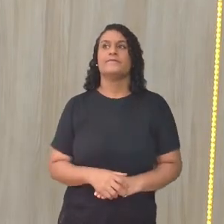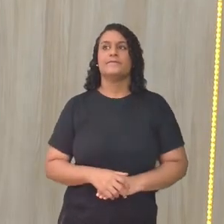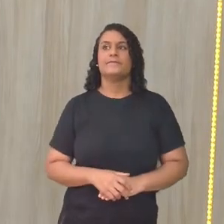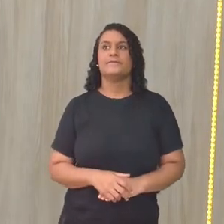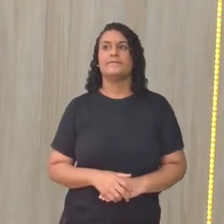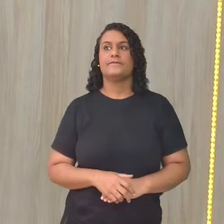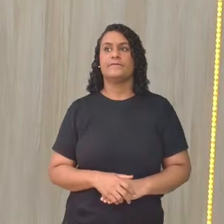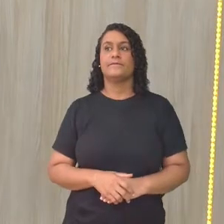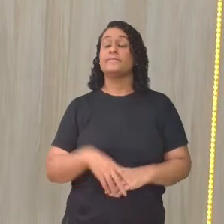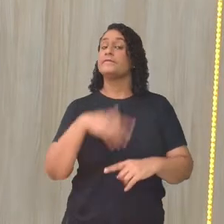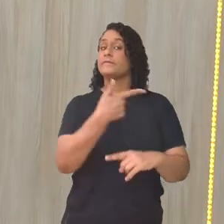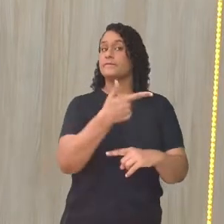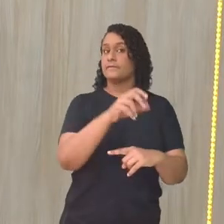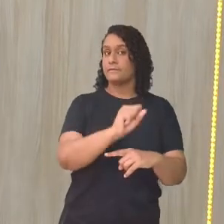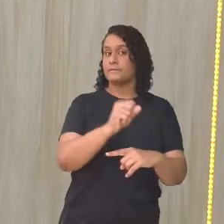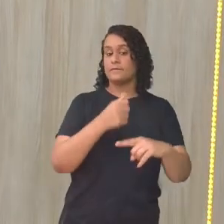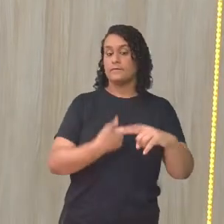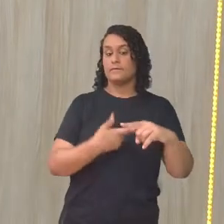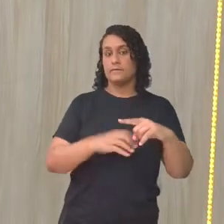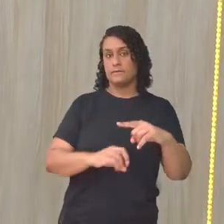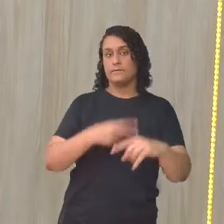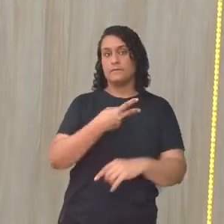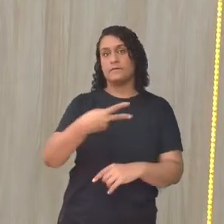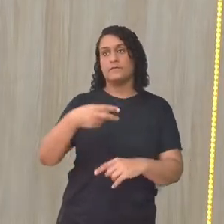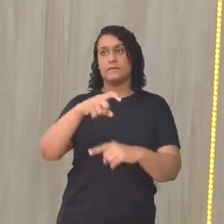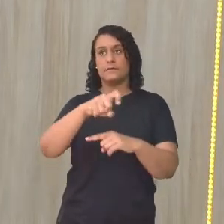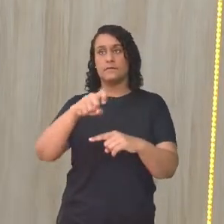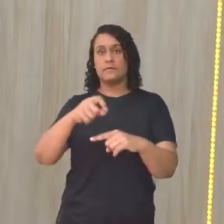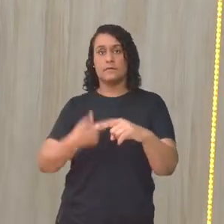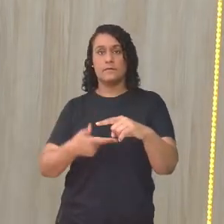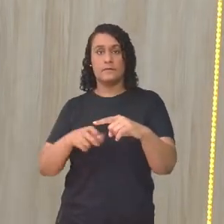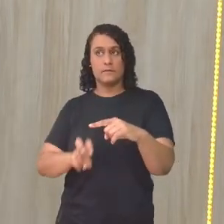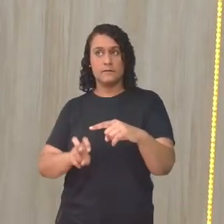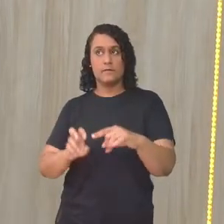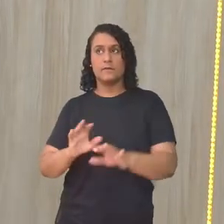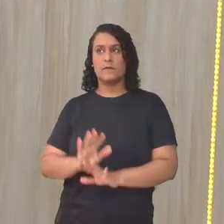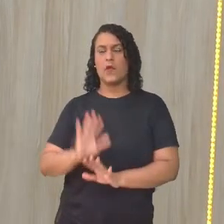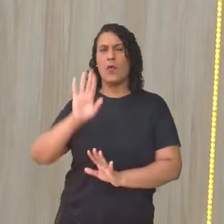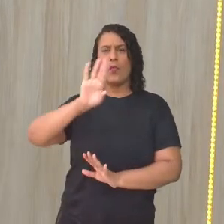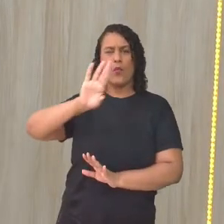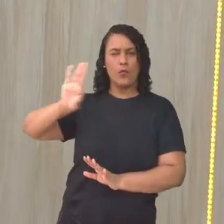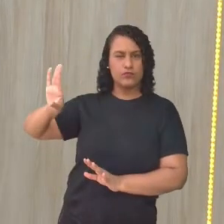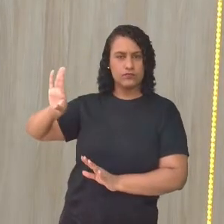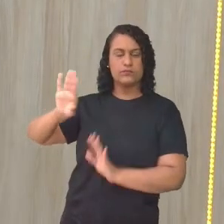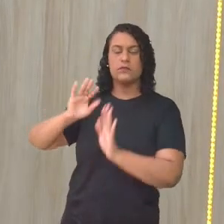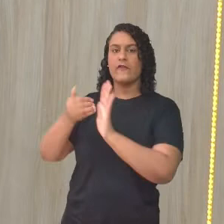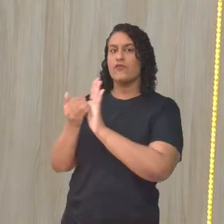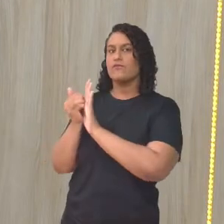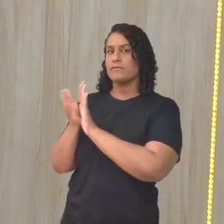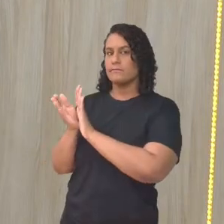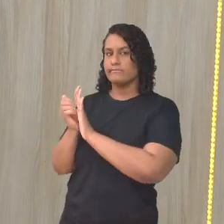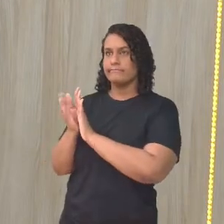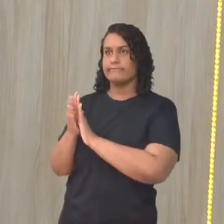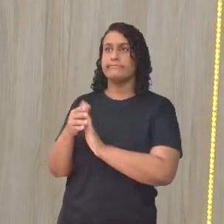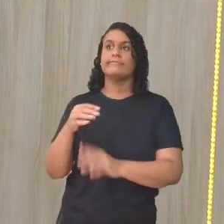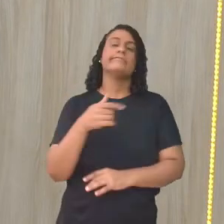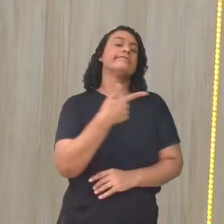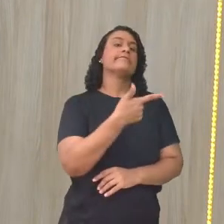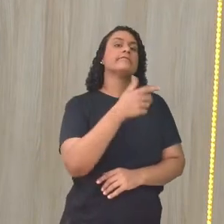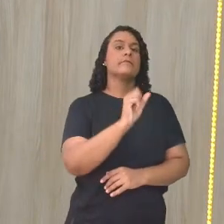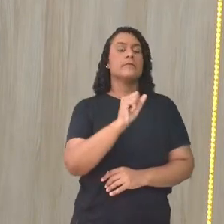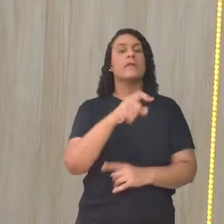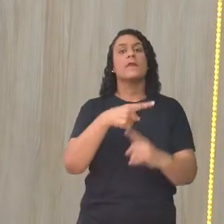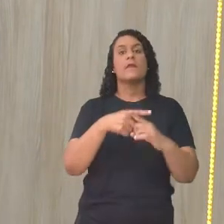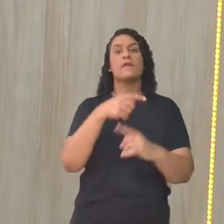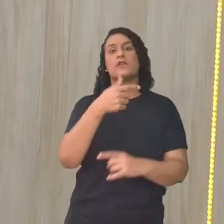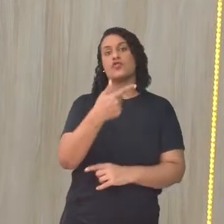Ó, 28 está para 20 e x está para 25. E eu vou esquecer esse aqui por enquanto. E aí vou multiplicar 20 vezes x, que